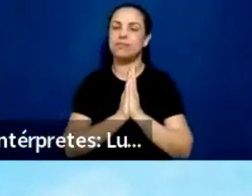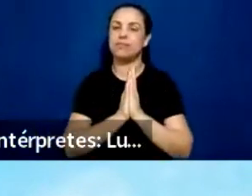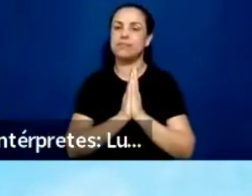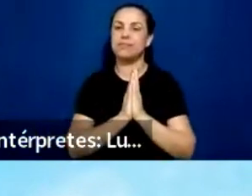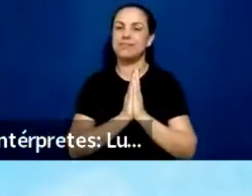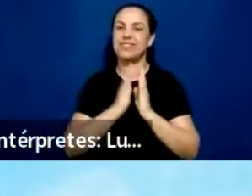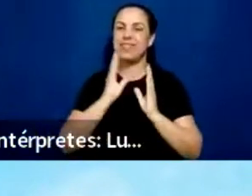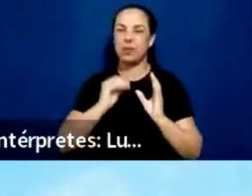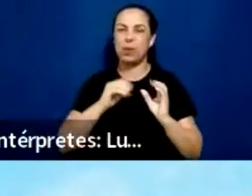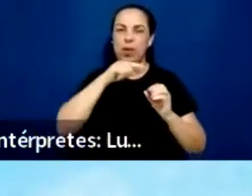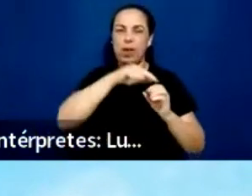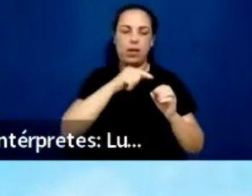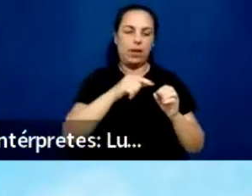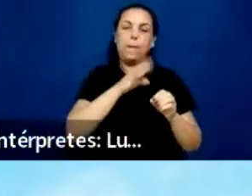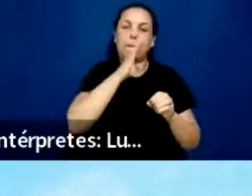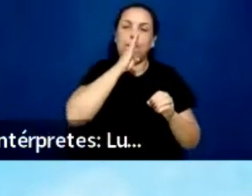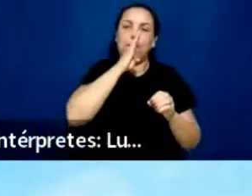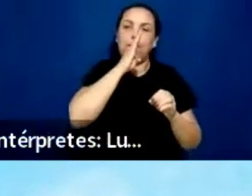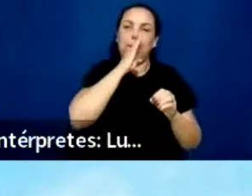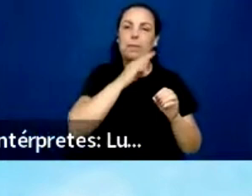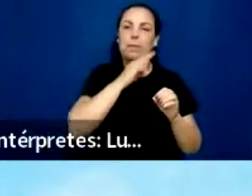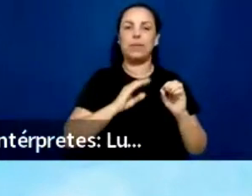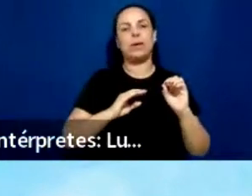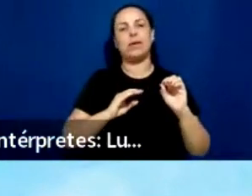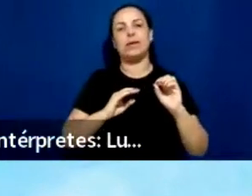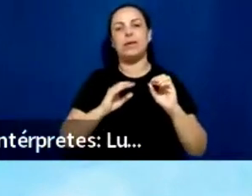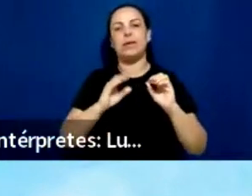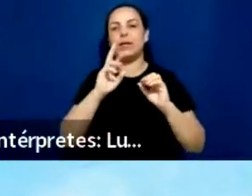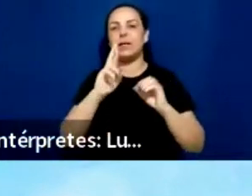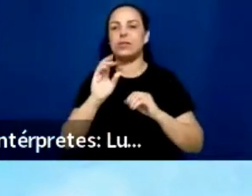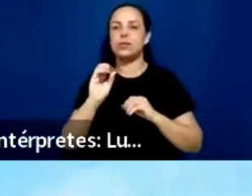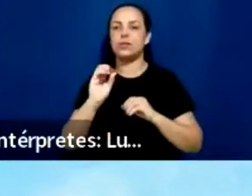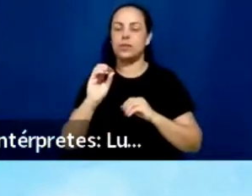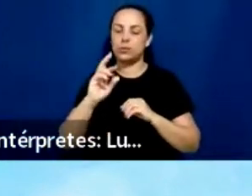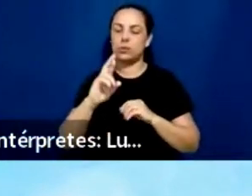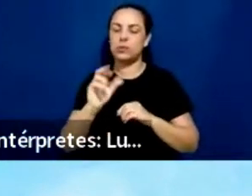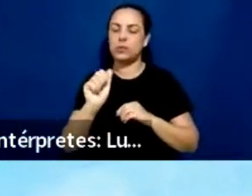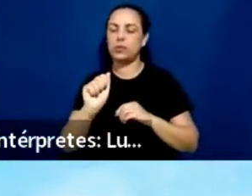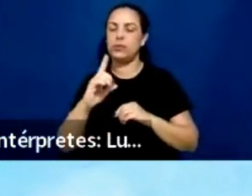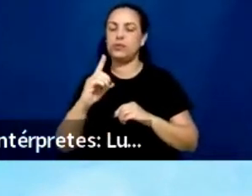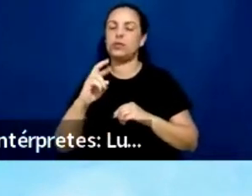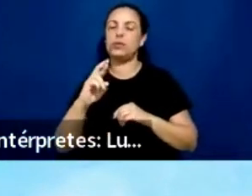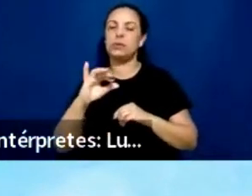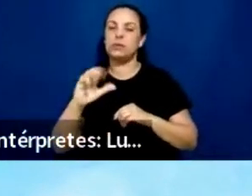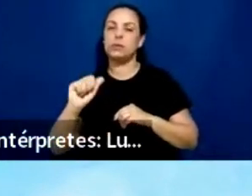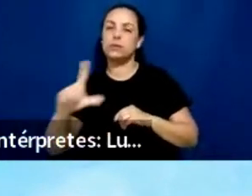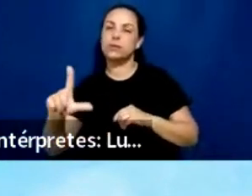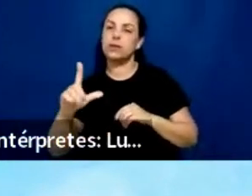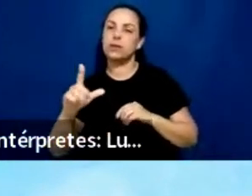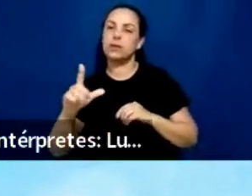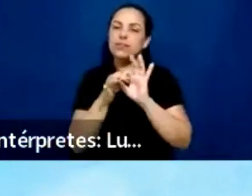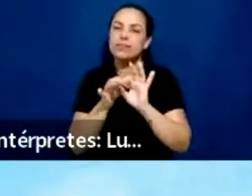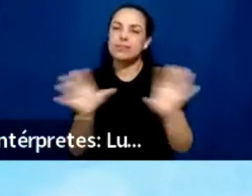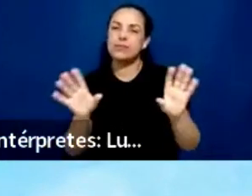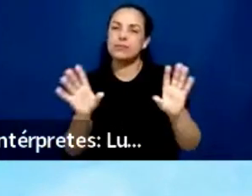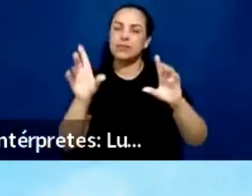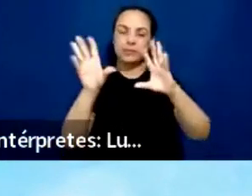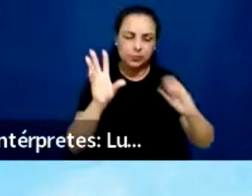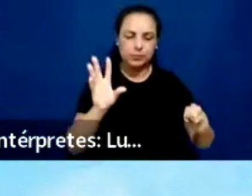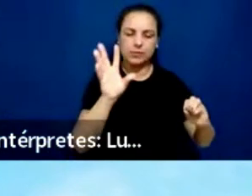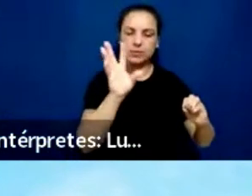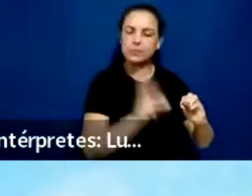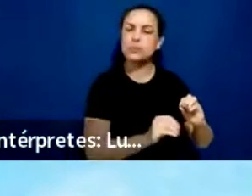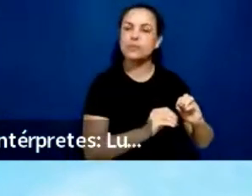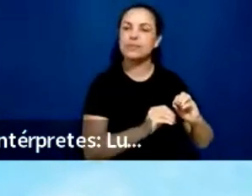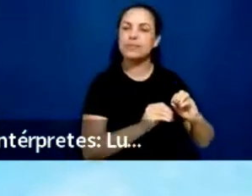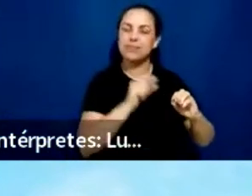é O-, encontrou com um íon de hidrogênio, que é positivo, ele neutralizou aquilo que era danoso para o nosso